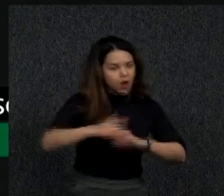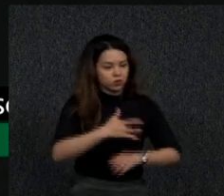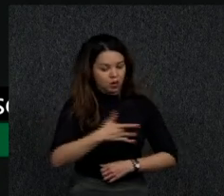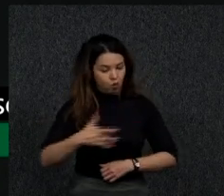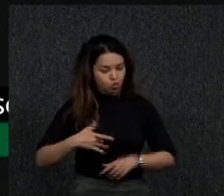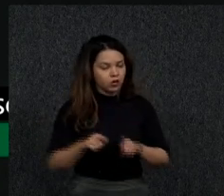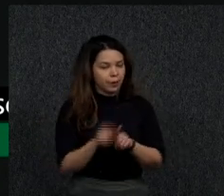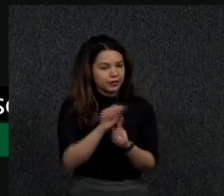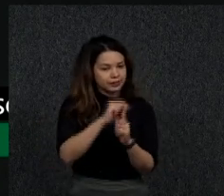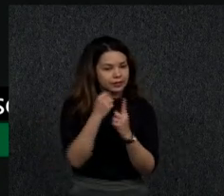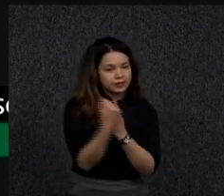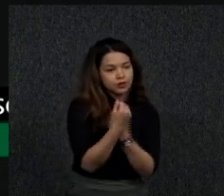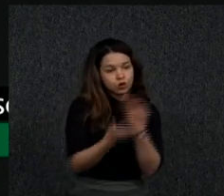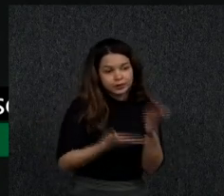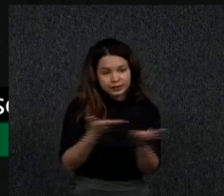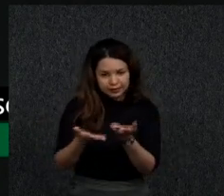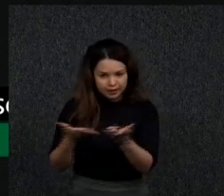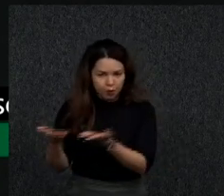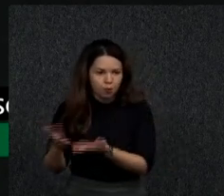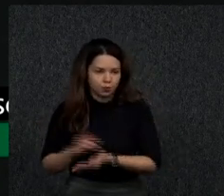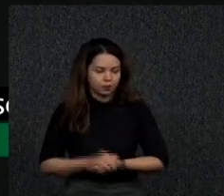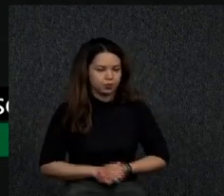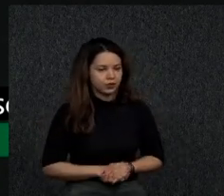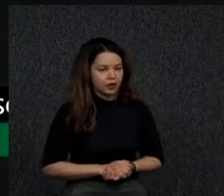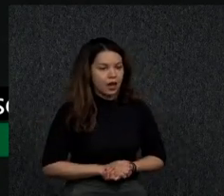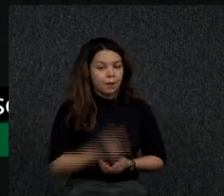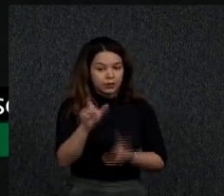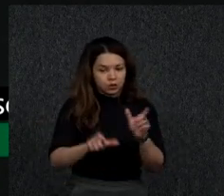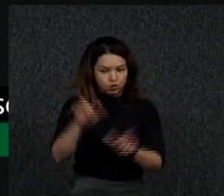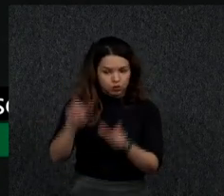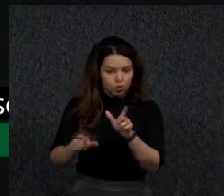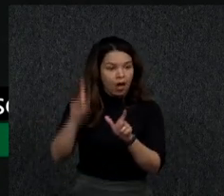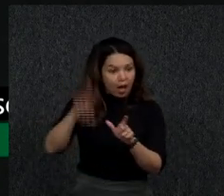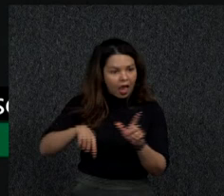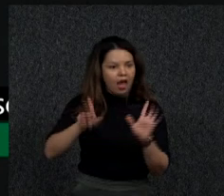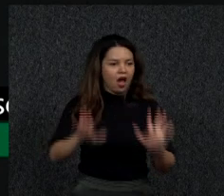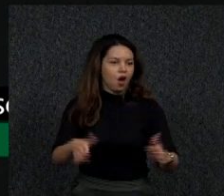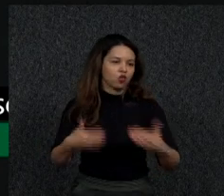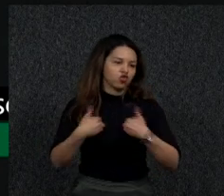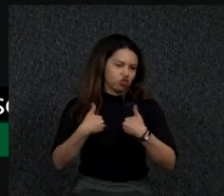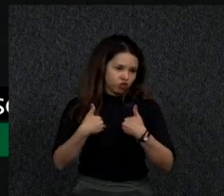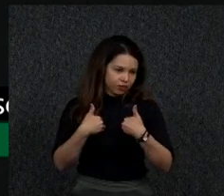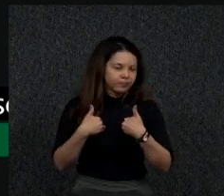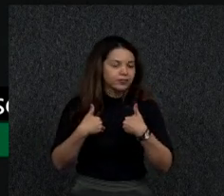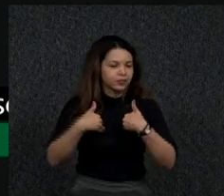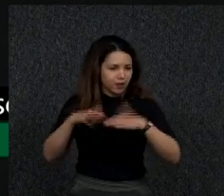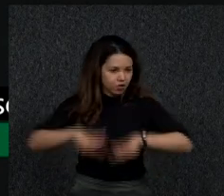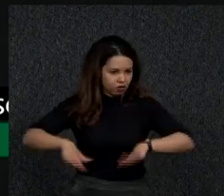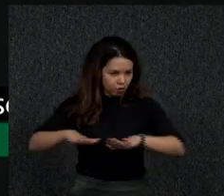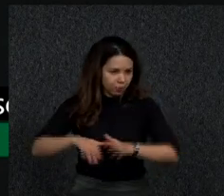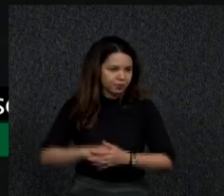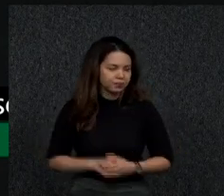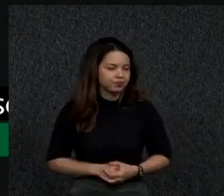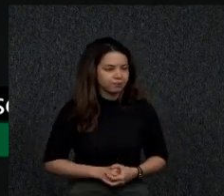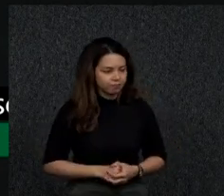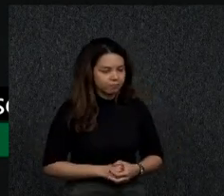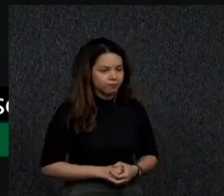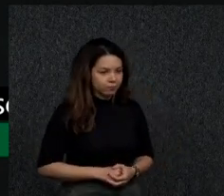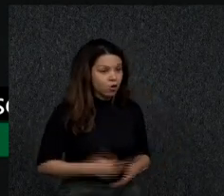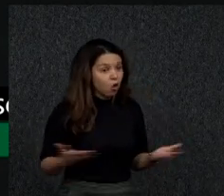vaga. Para tanto, nós dispomos de 51 profissionais envolvidos na